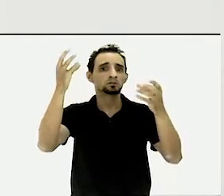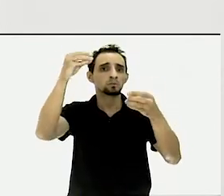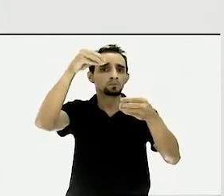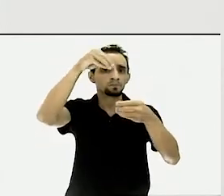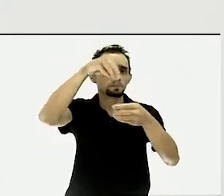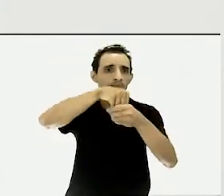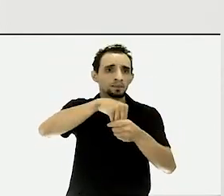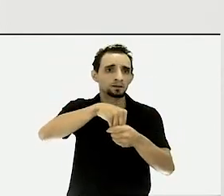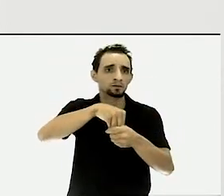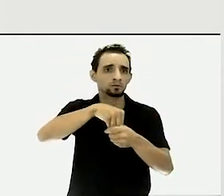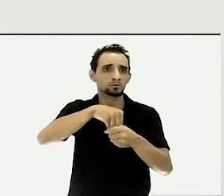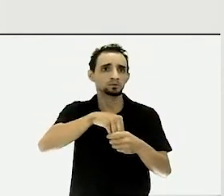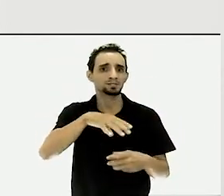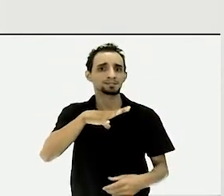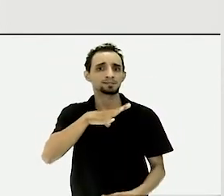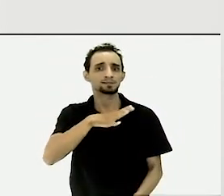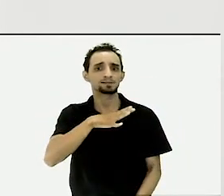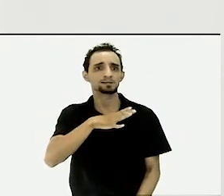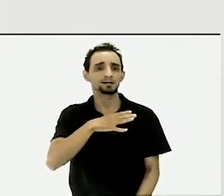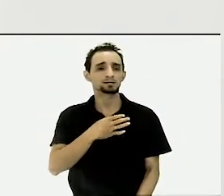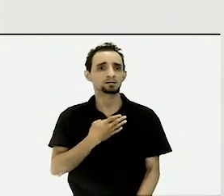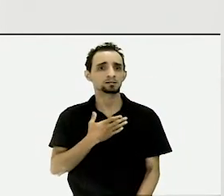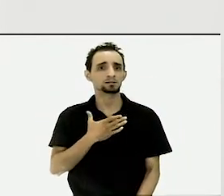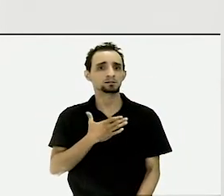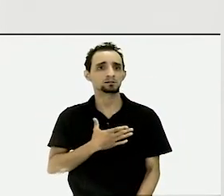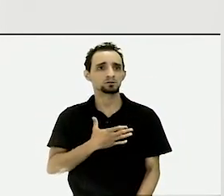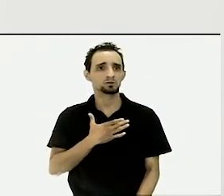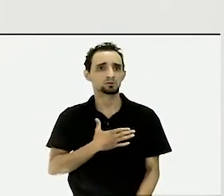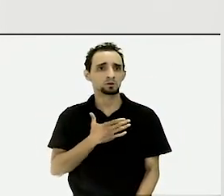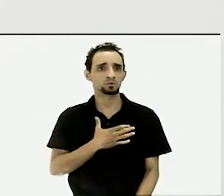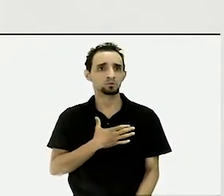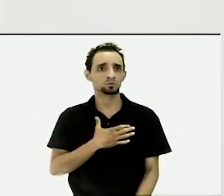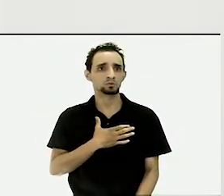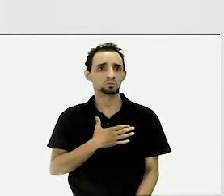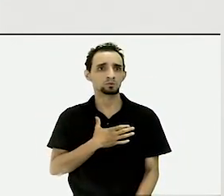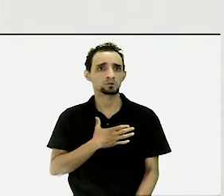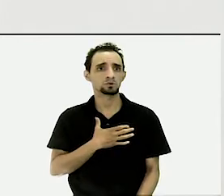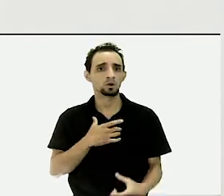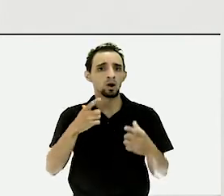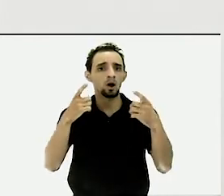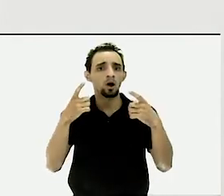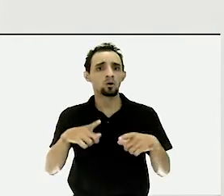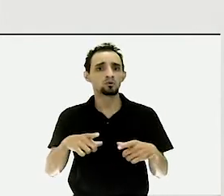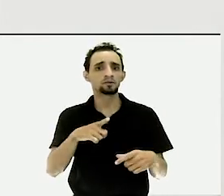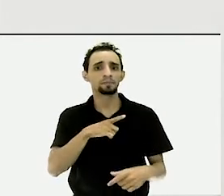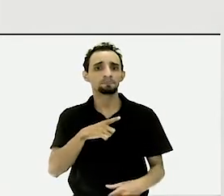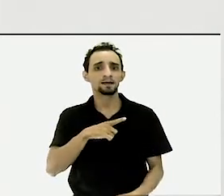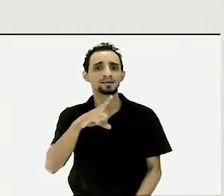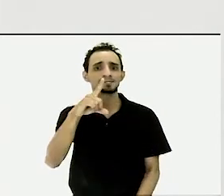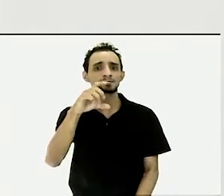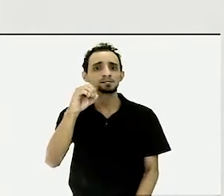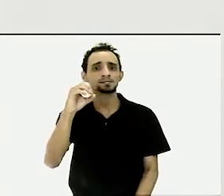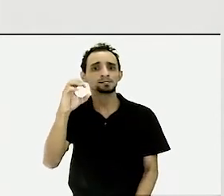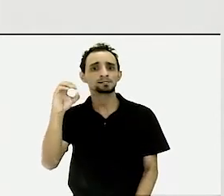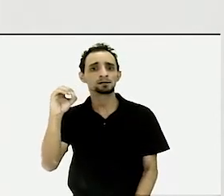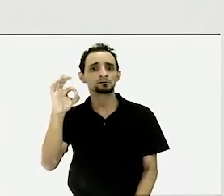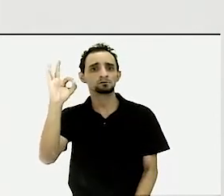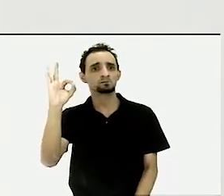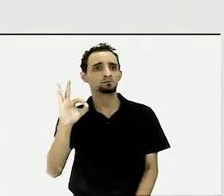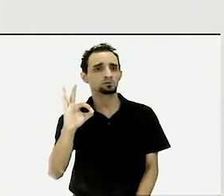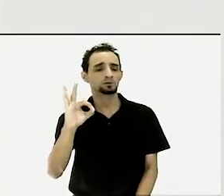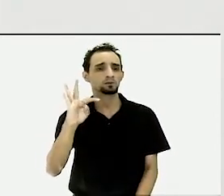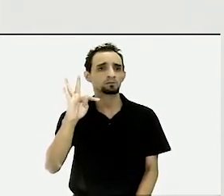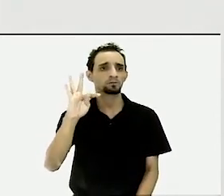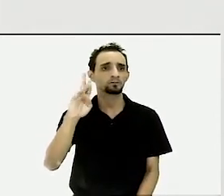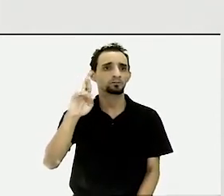crise, os preços foram para os alimentos, uma carne, um contrafilé, hoje está R$60 o quilo, R$50 o quilo.